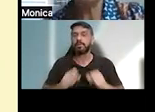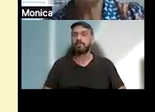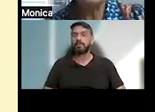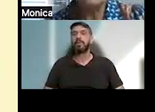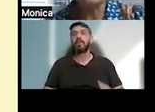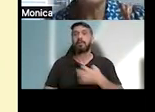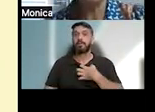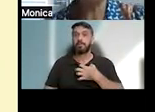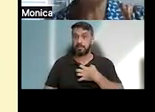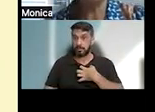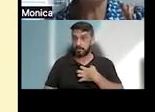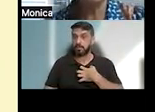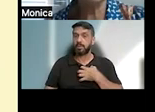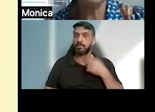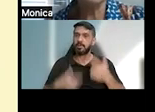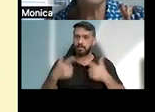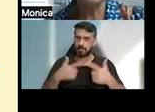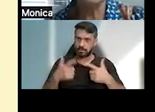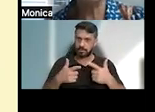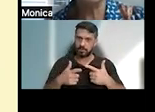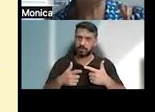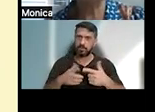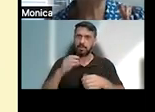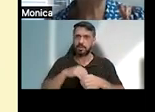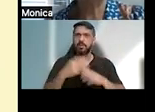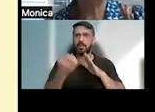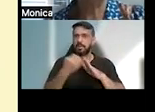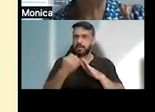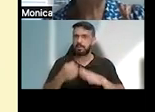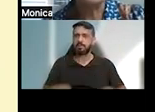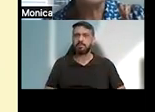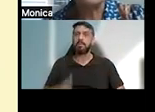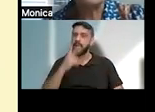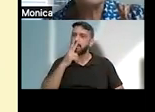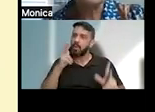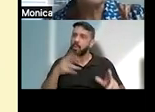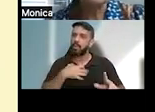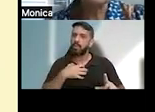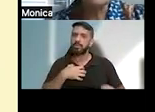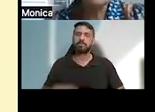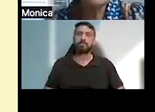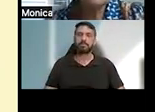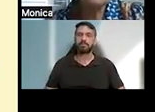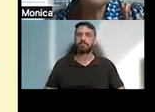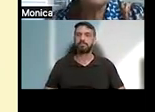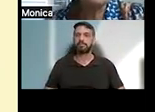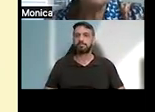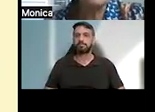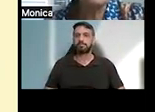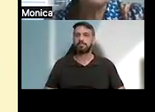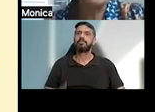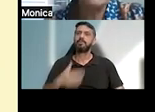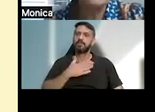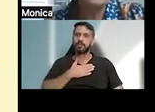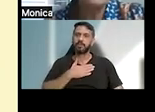se estivessem trabalhando realmente dentro de uma empresa, né? uhum. Aí eu gosto de